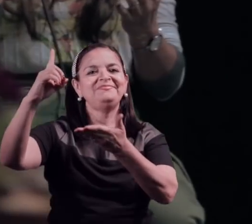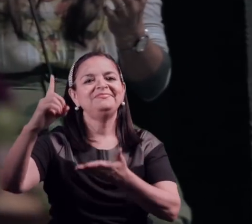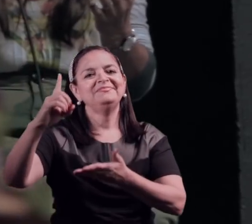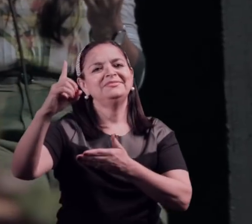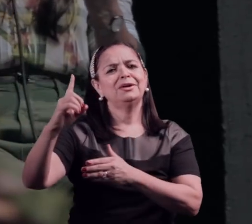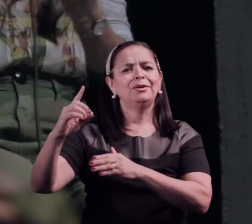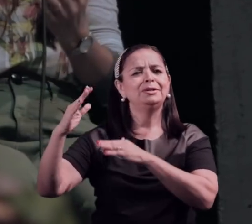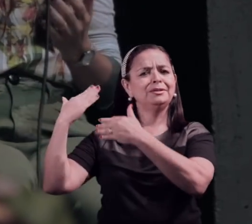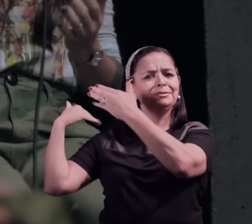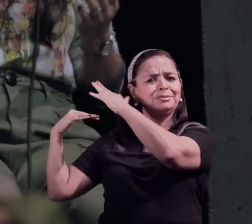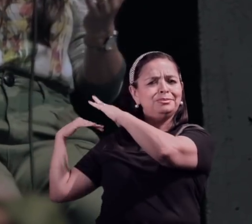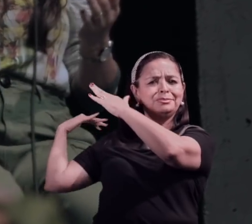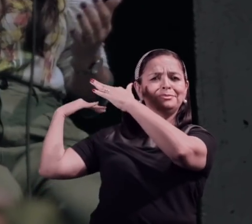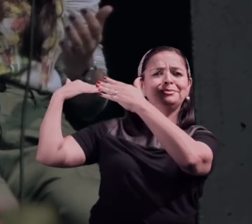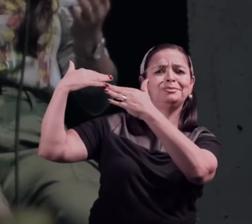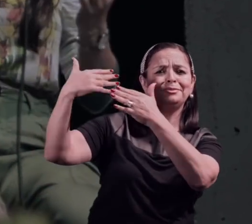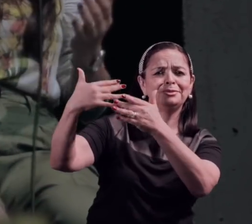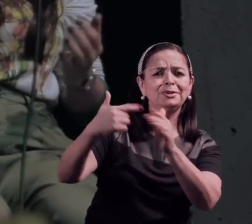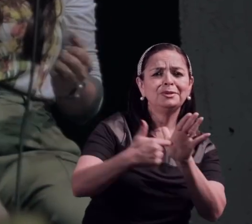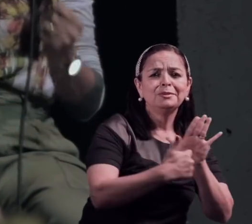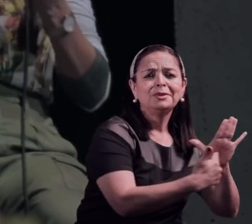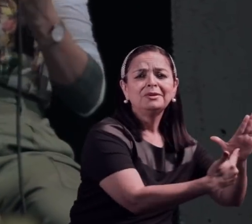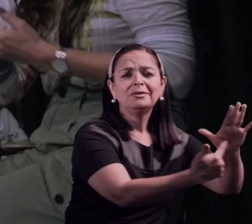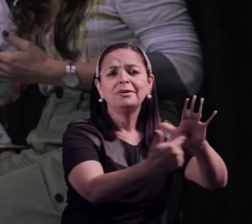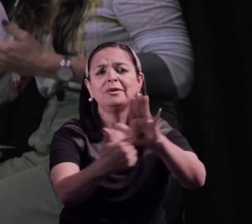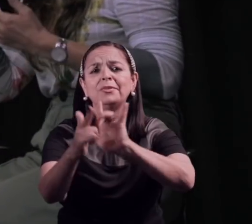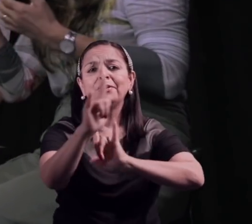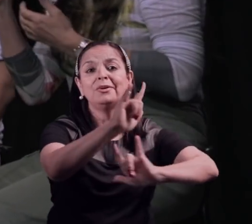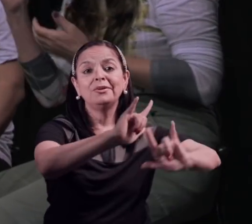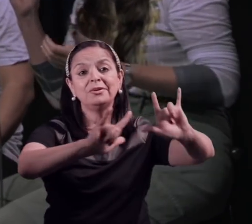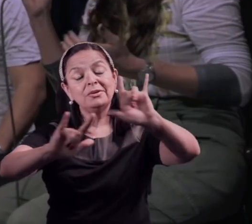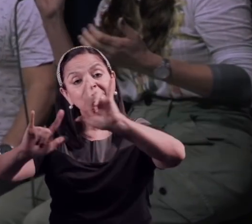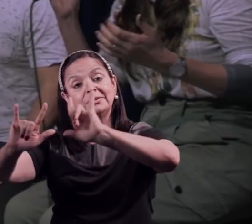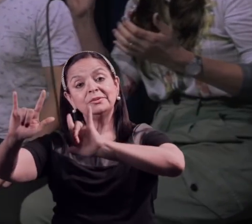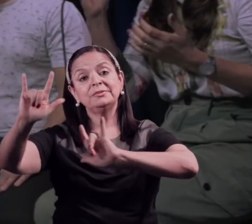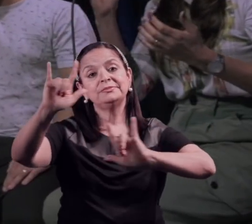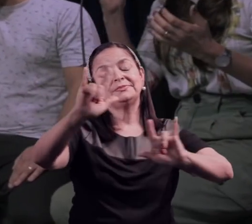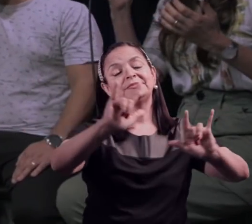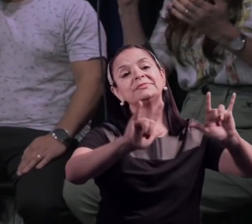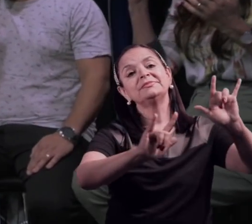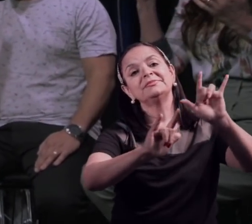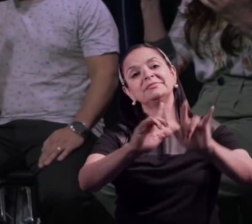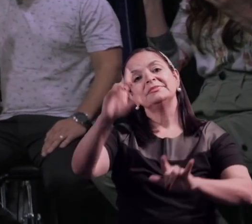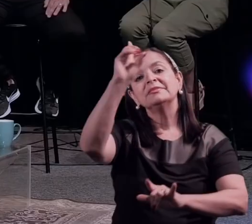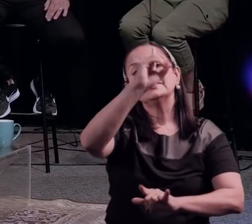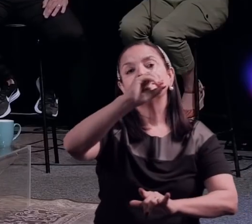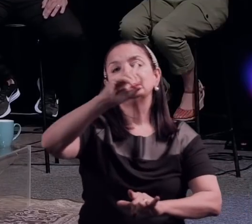No correr da história, revelando teu amor,